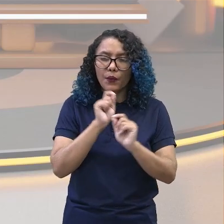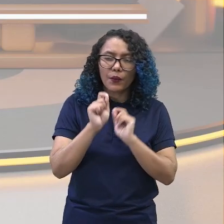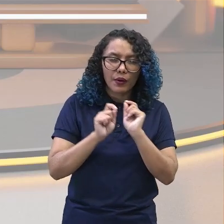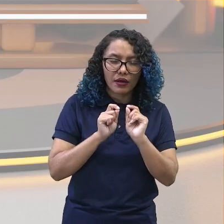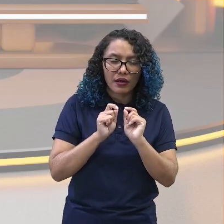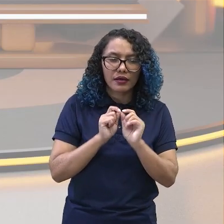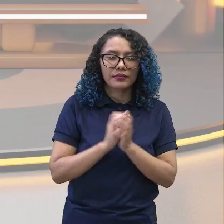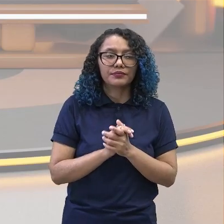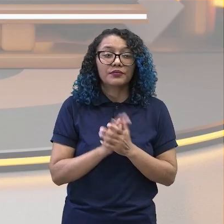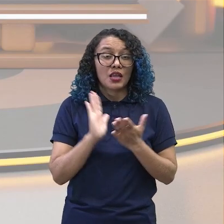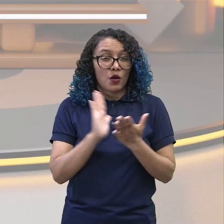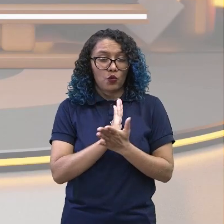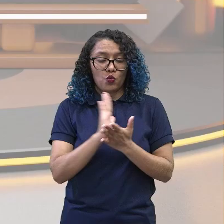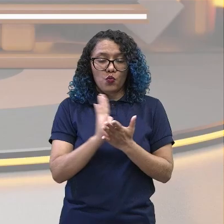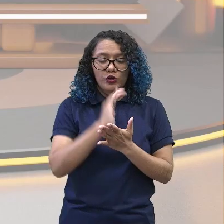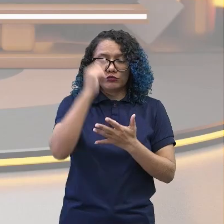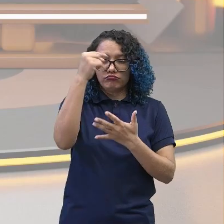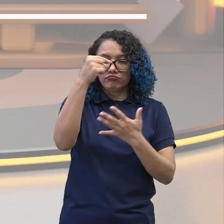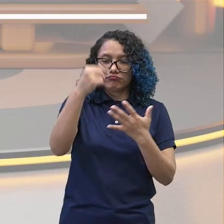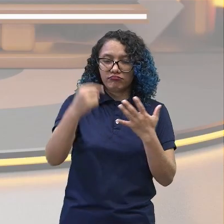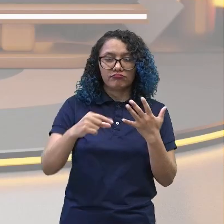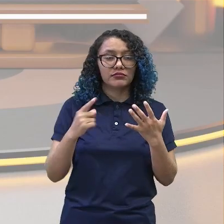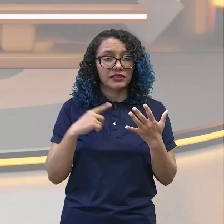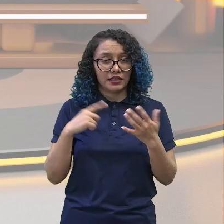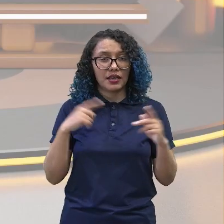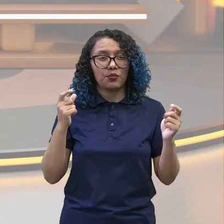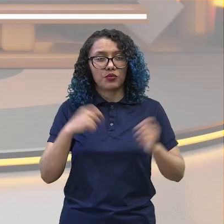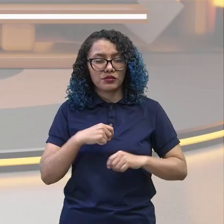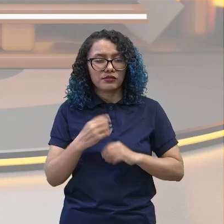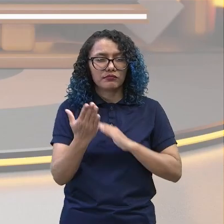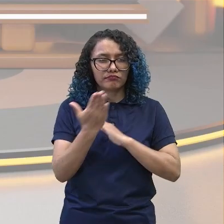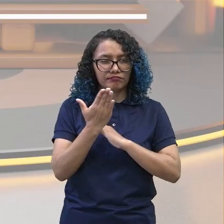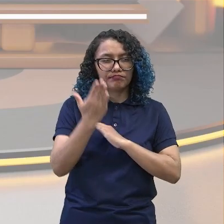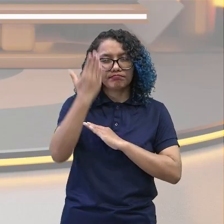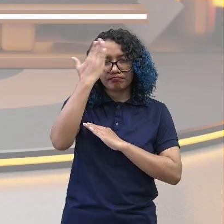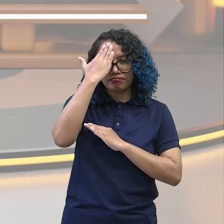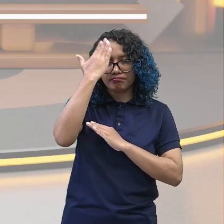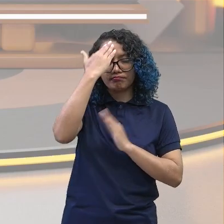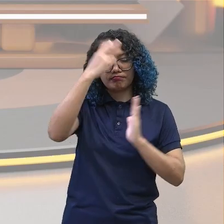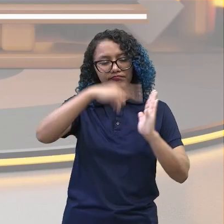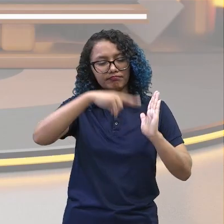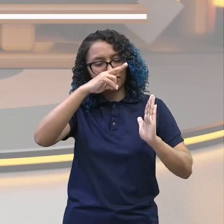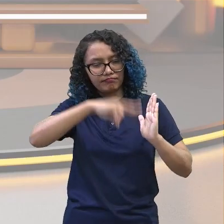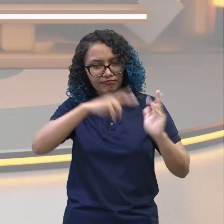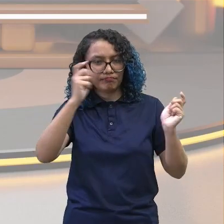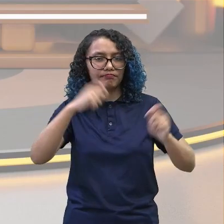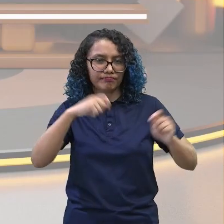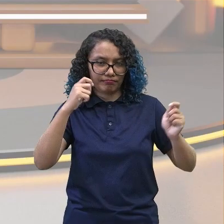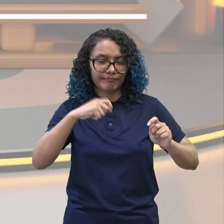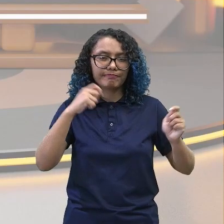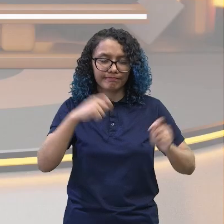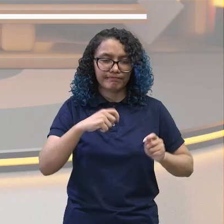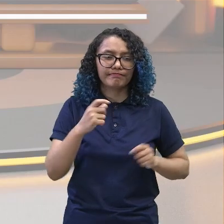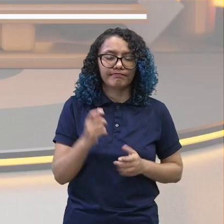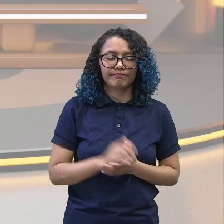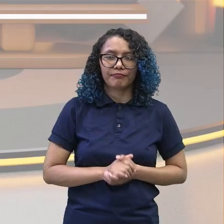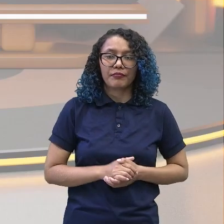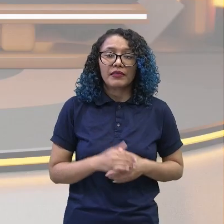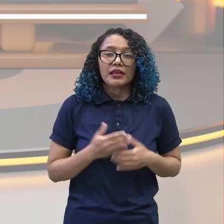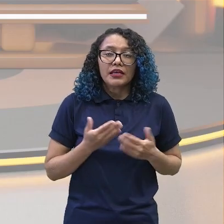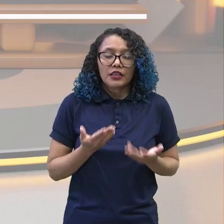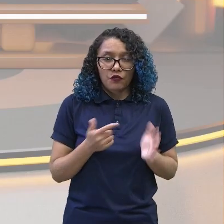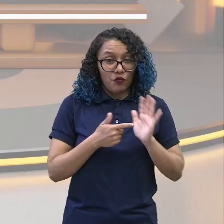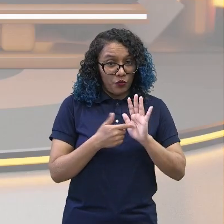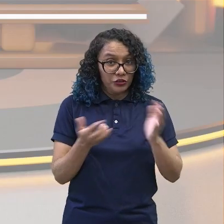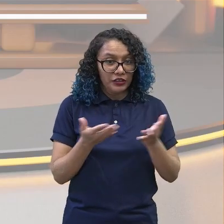tem elementos que ajudam a gente a fazer essa leitura, a fazer essa interpretação do mapa. Esses